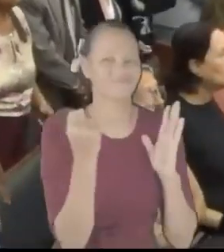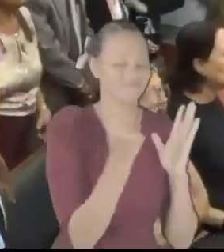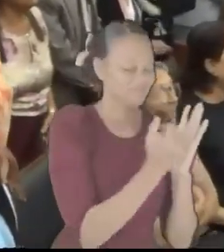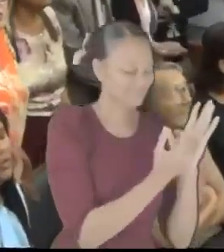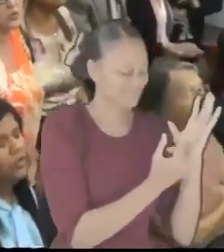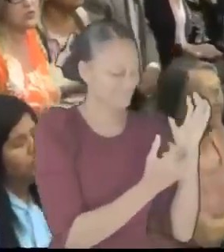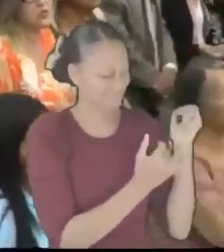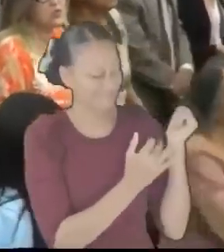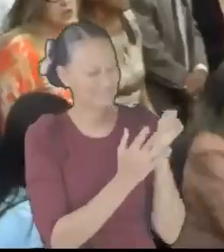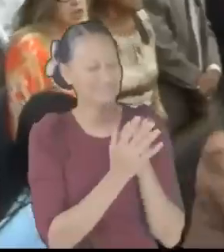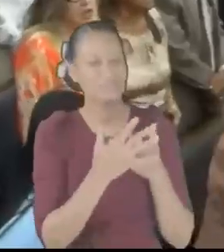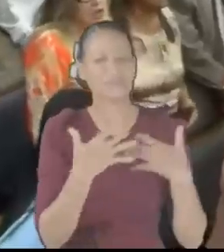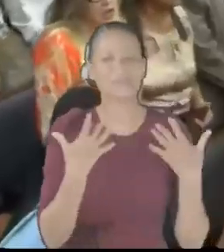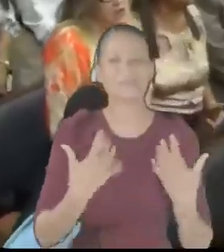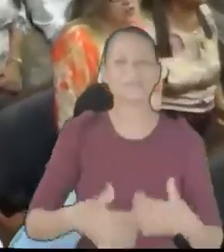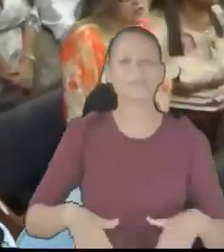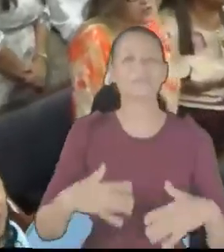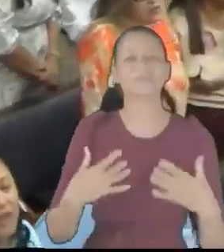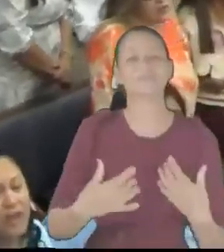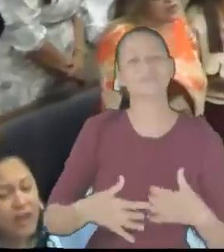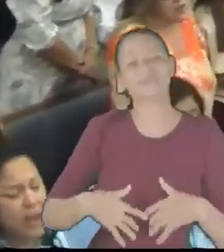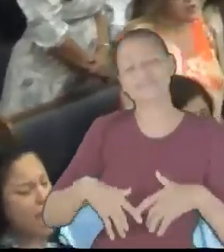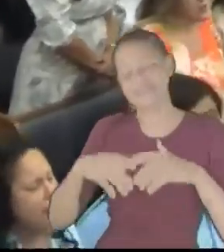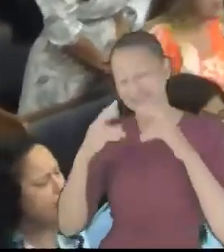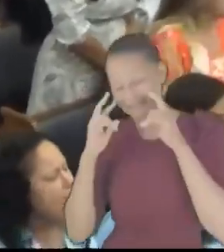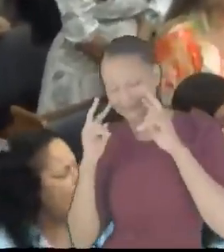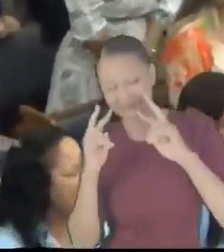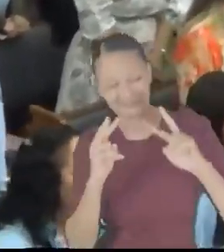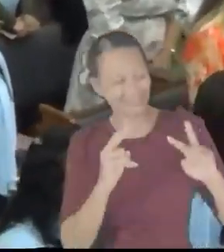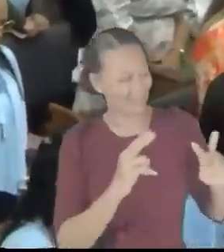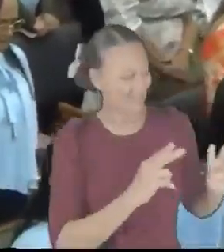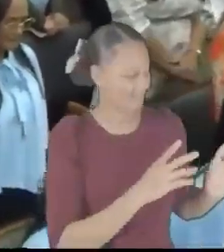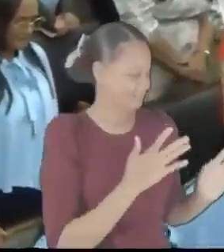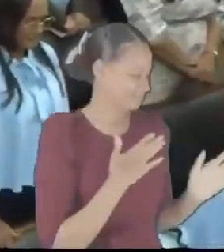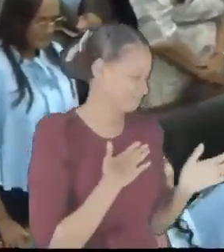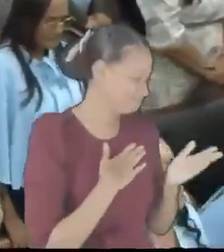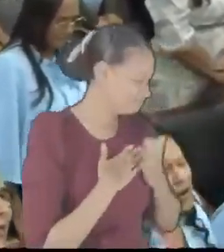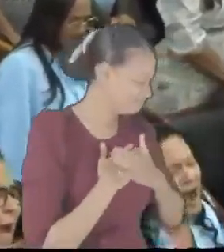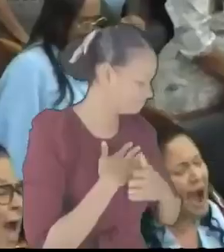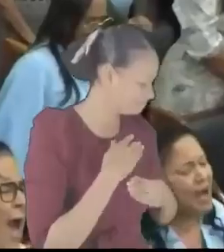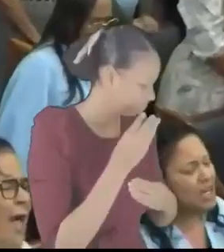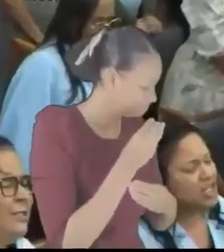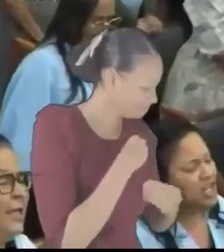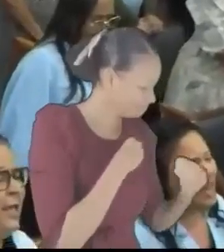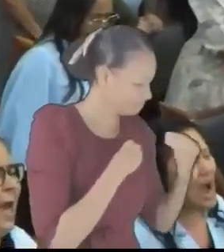onde um dia eu vi meu pecado